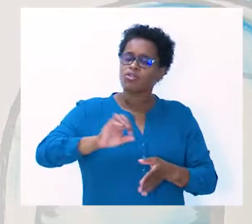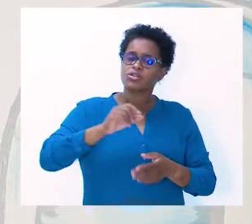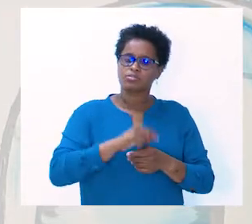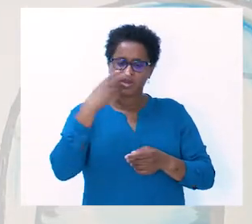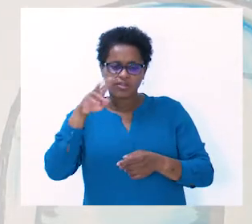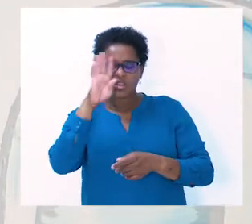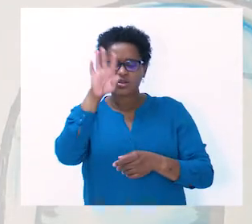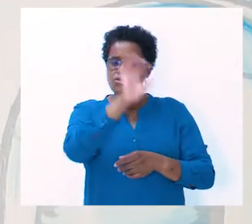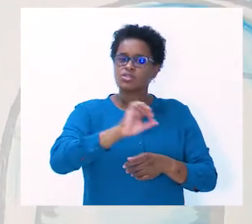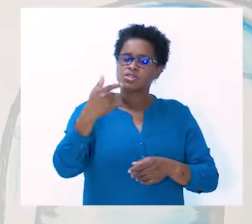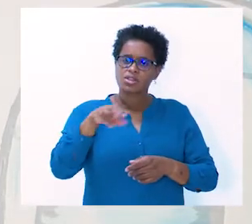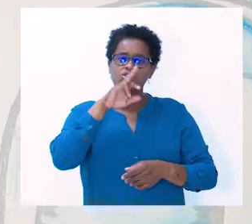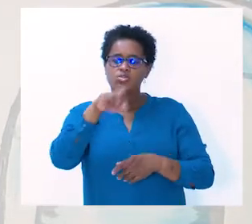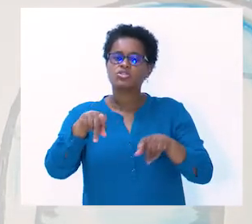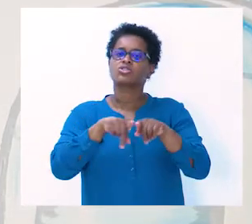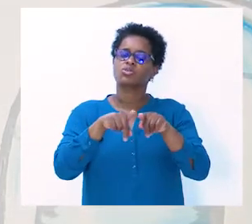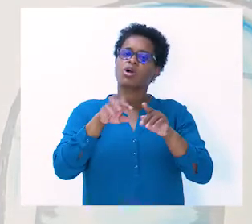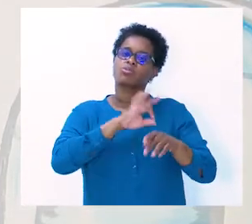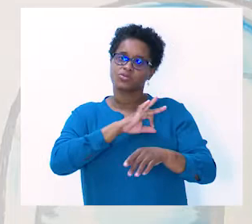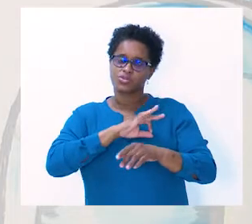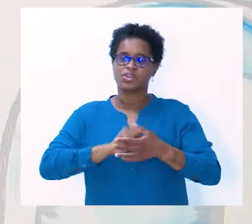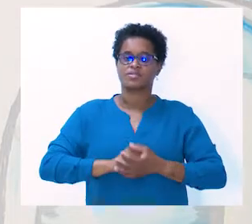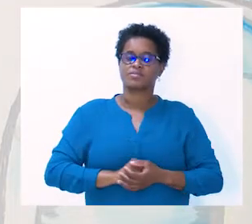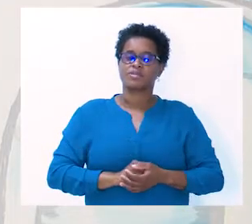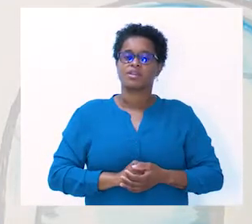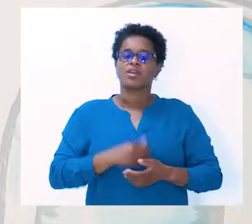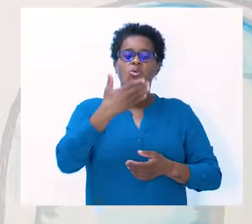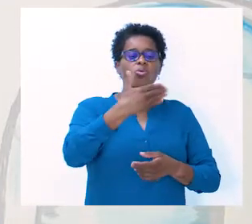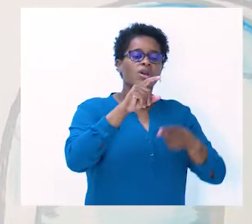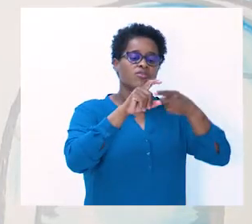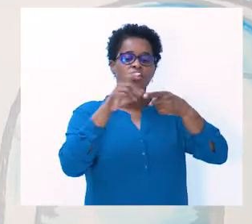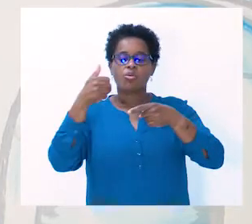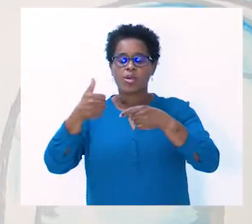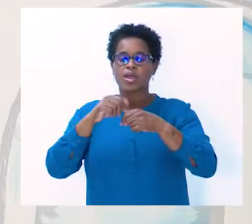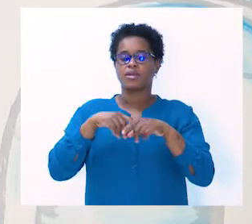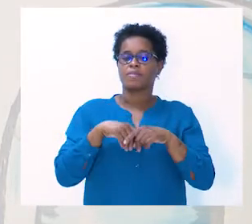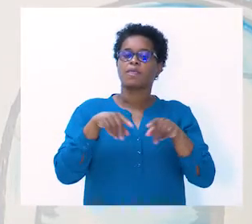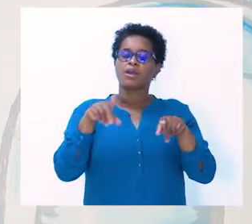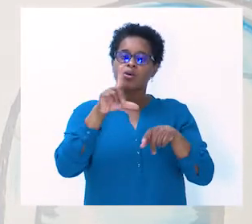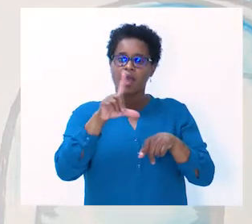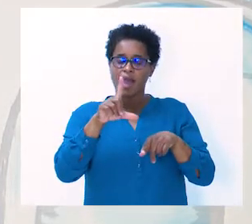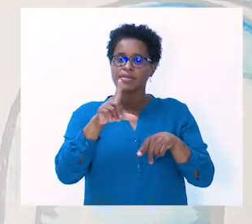ver se vocês têm a resposta igual ao professor. 1 a dividir por B